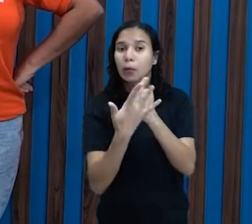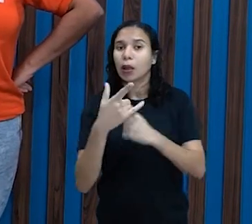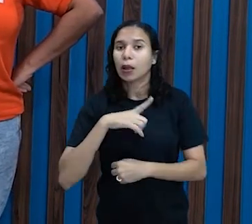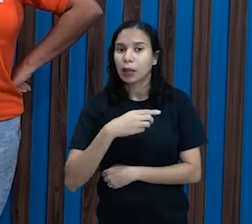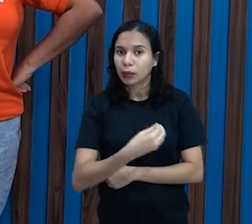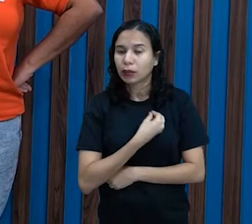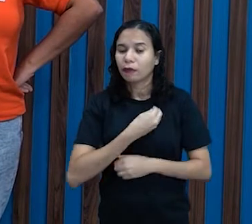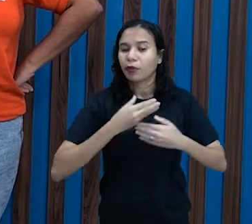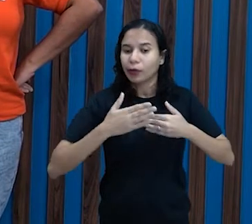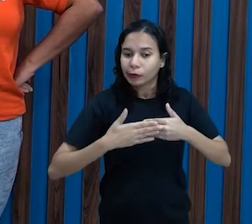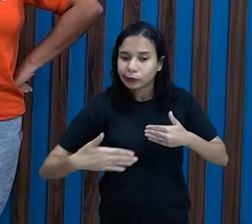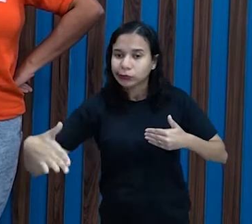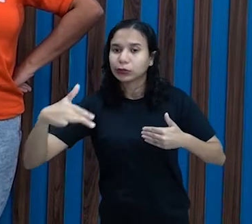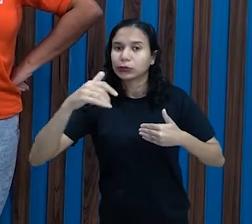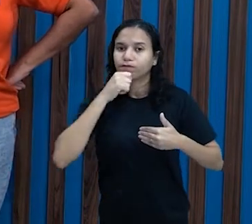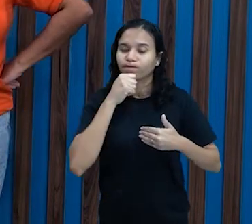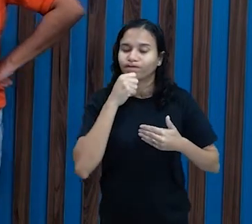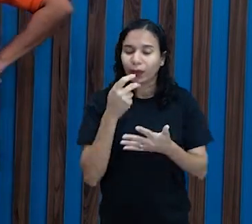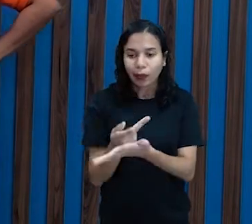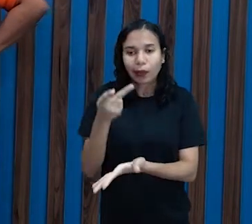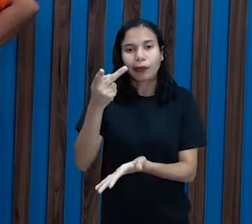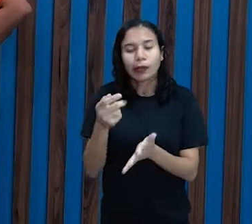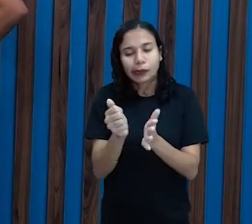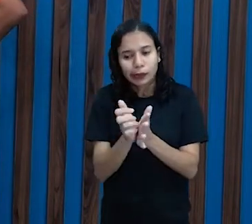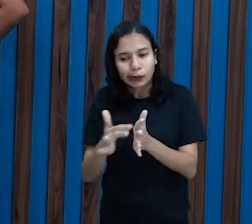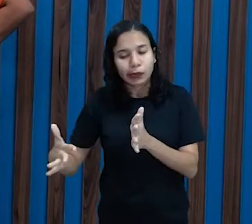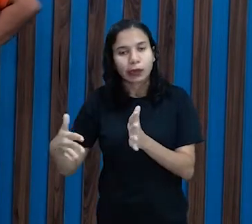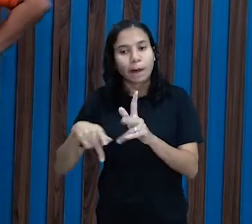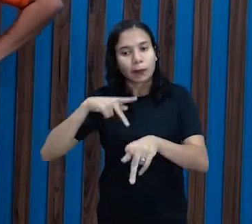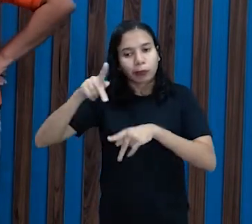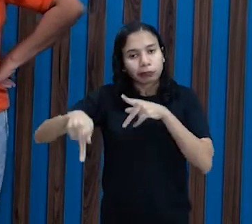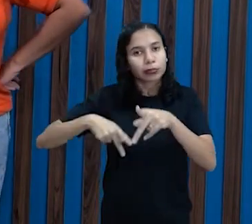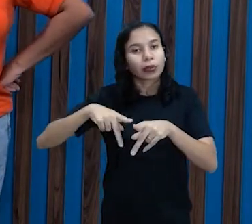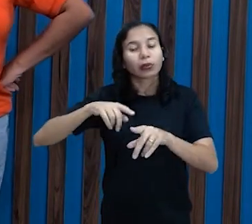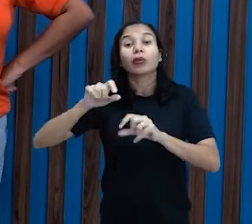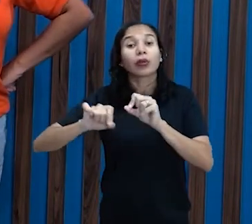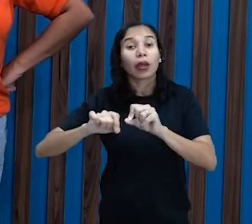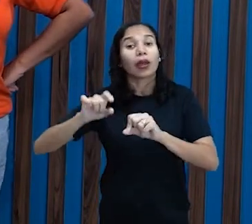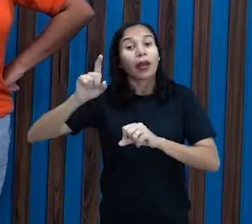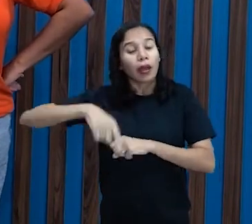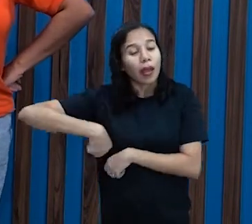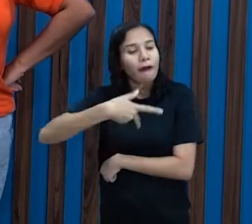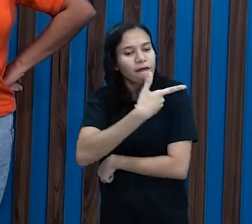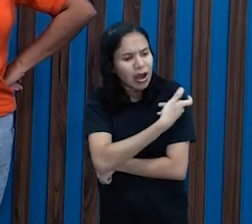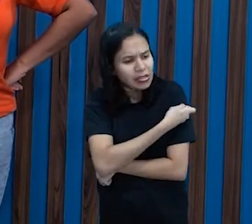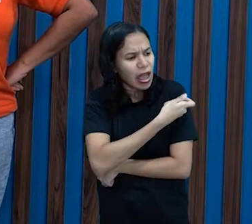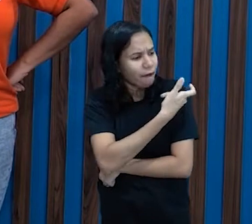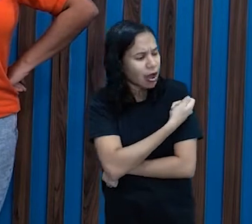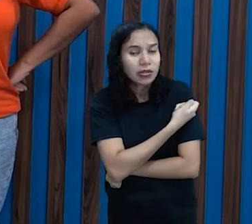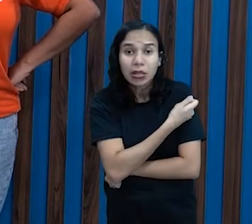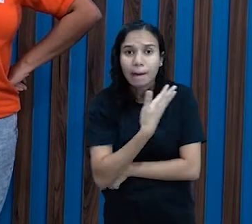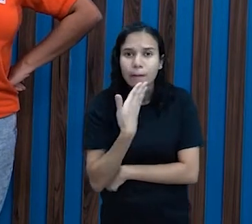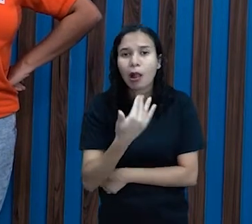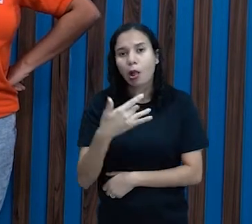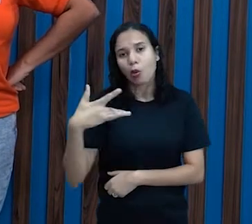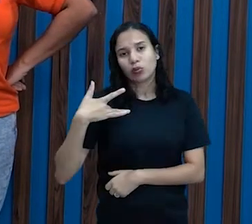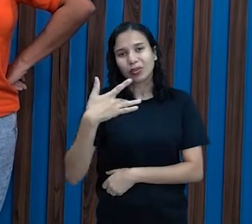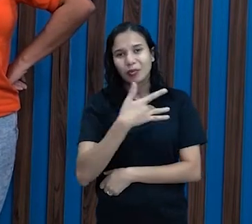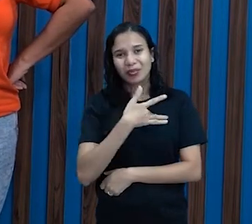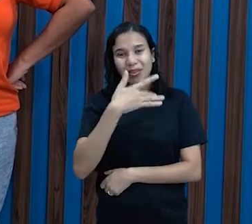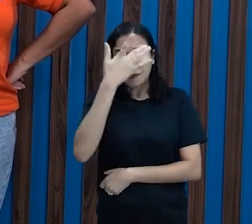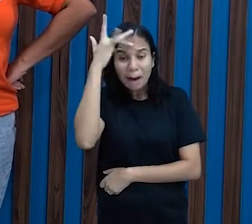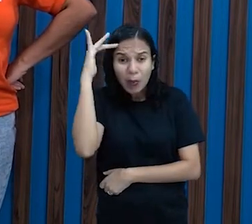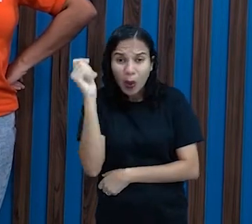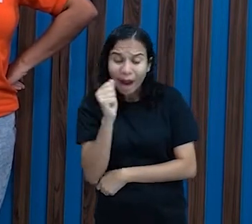vem arrefecendo, né? Vem enfraquecendo, é justamente a vacinação. Então, muita gente ainda não se vacinou porque